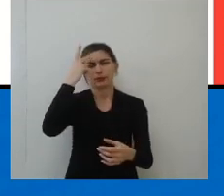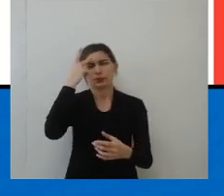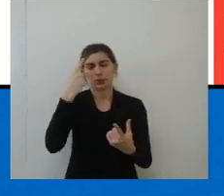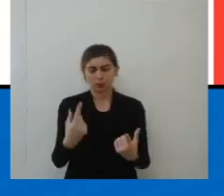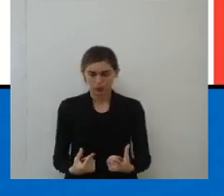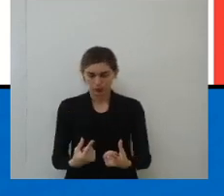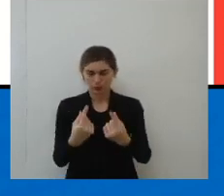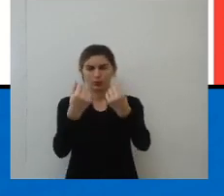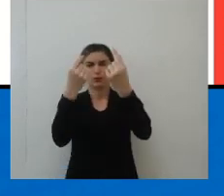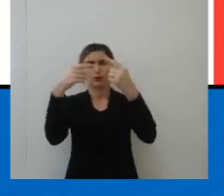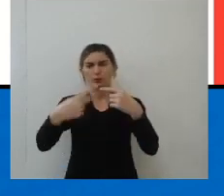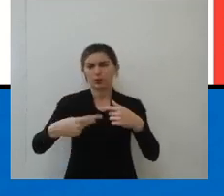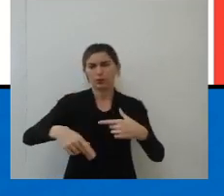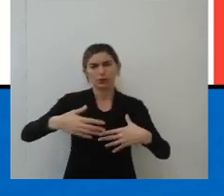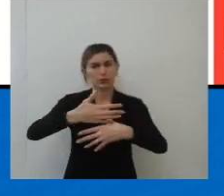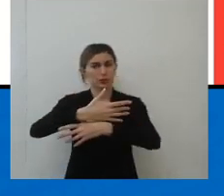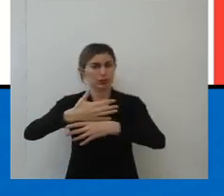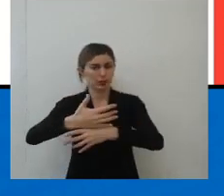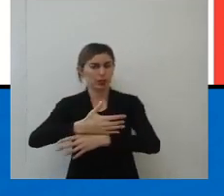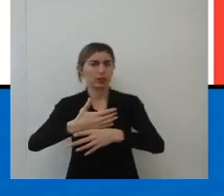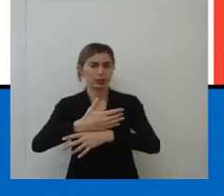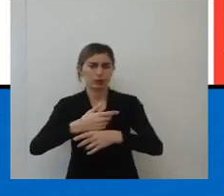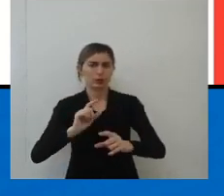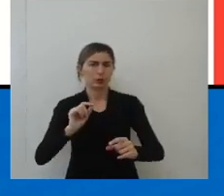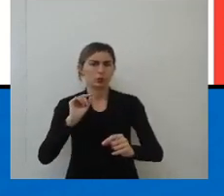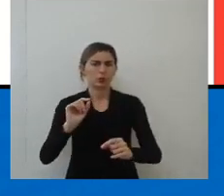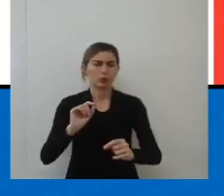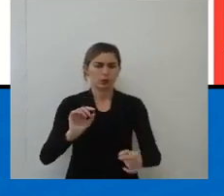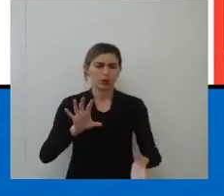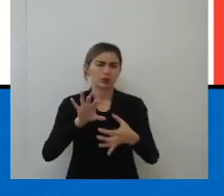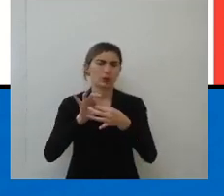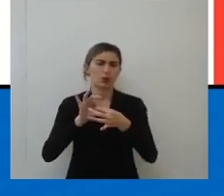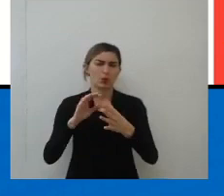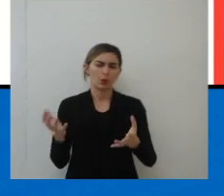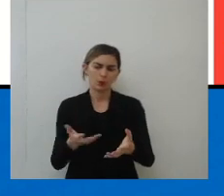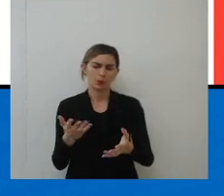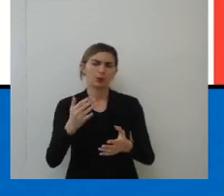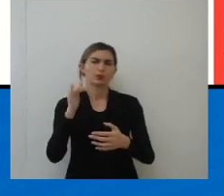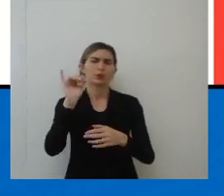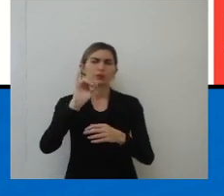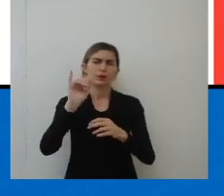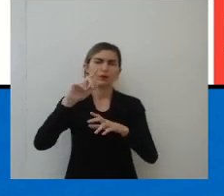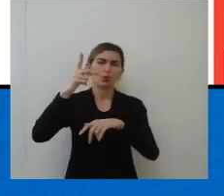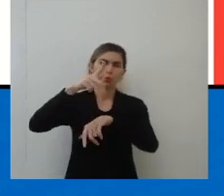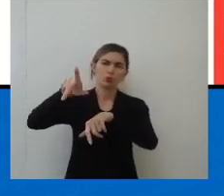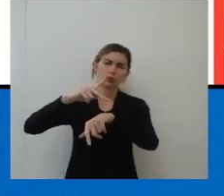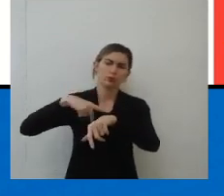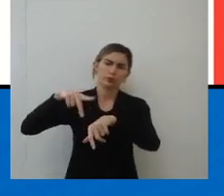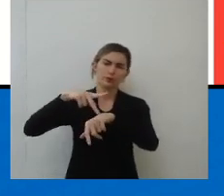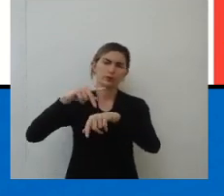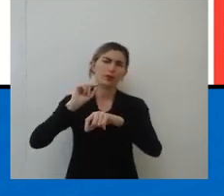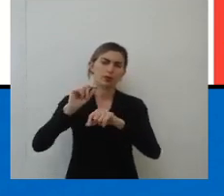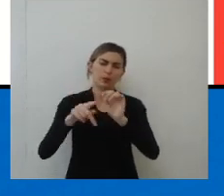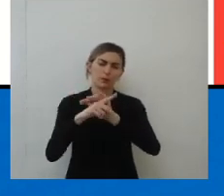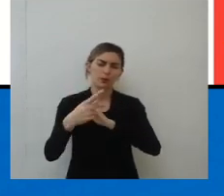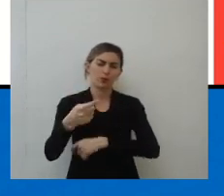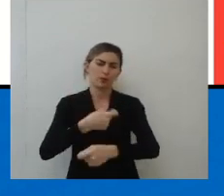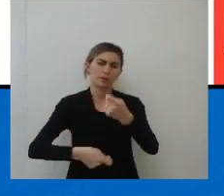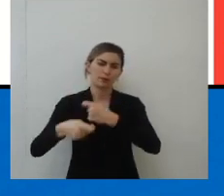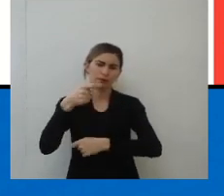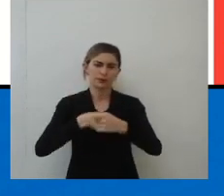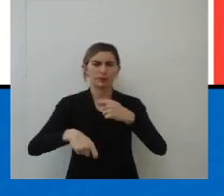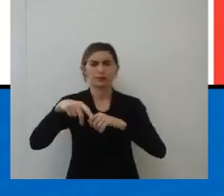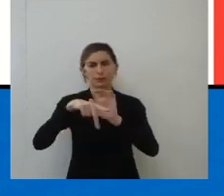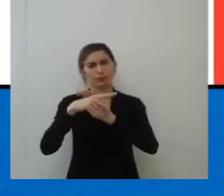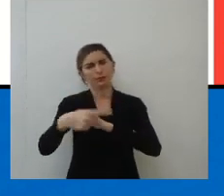economia dessas cidades, muitas vezes, está mais associada à produção internacional do que ao próprio mercado